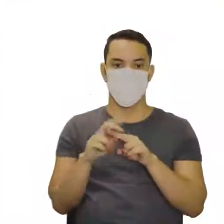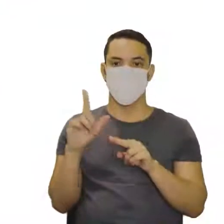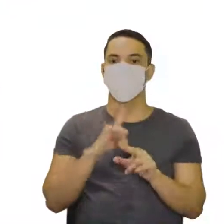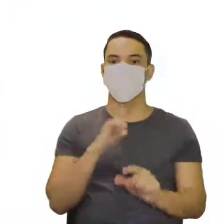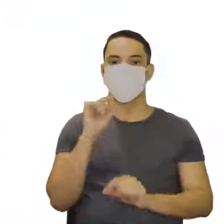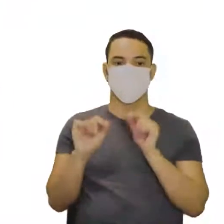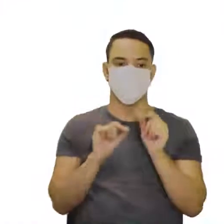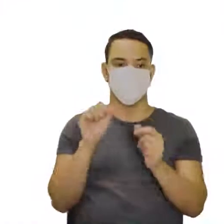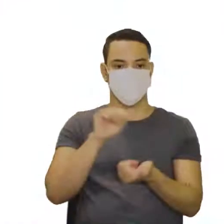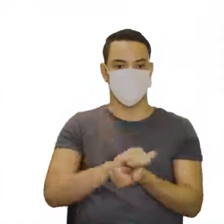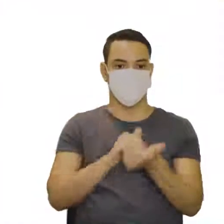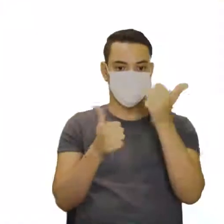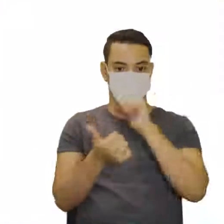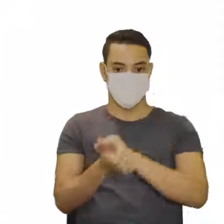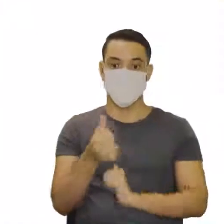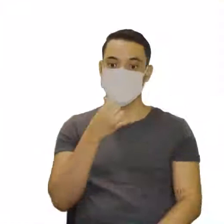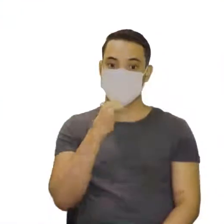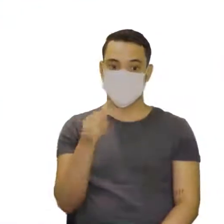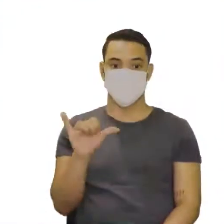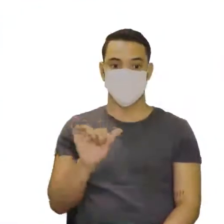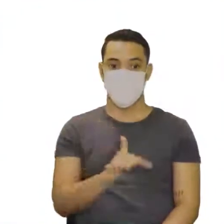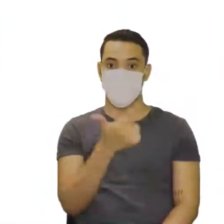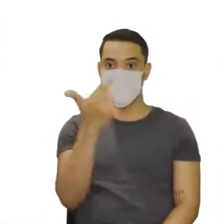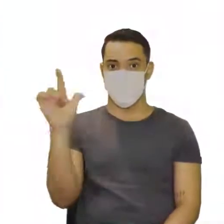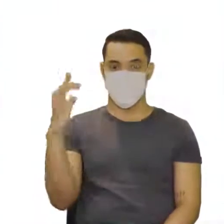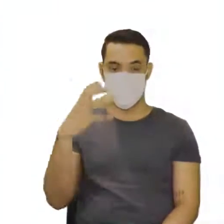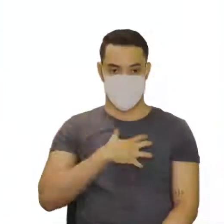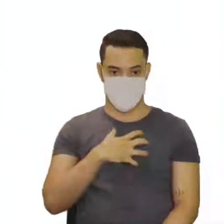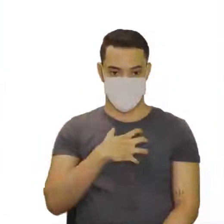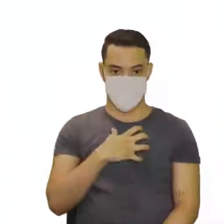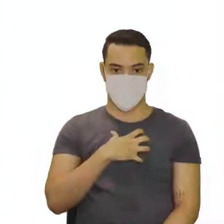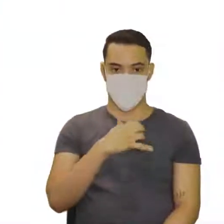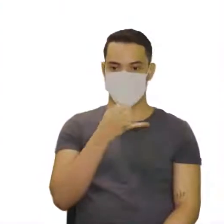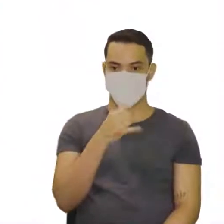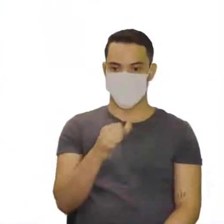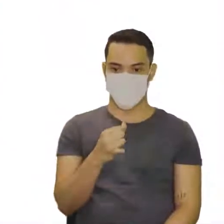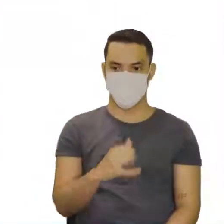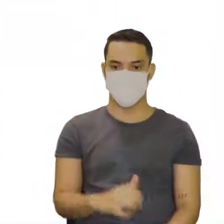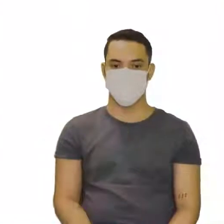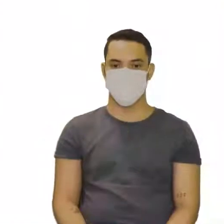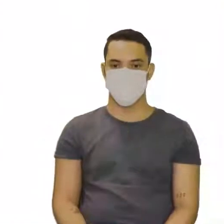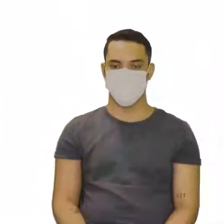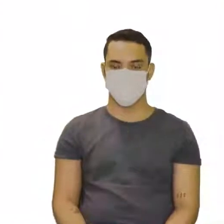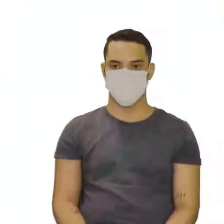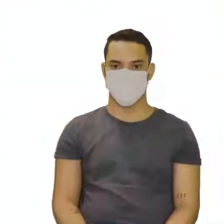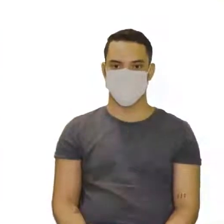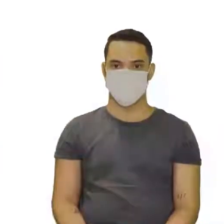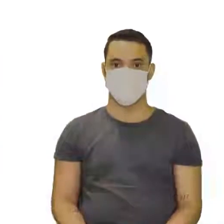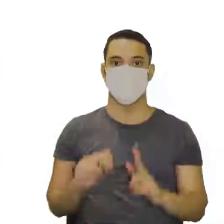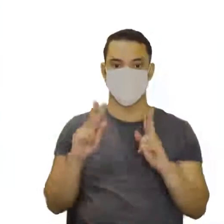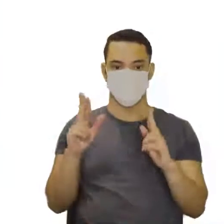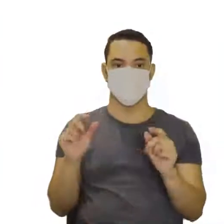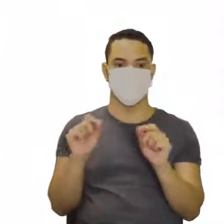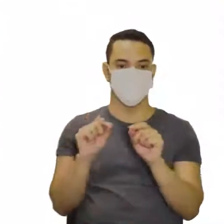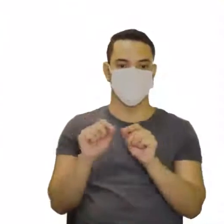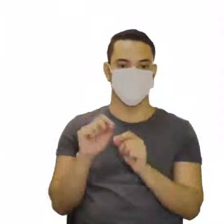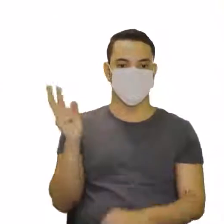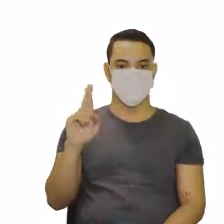à conversão de energia elétrica em outra modalidade de energia, ok? E quem faz isso aqui é